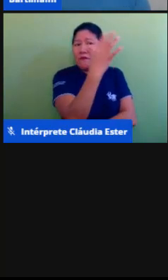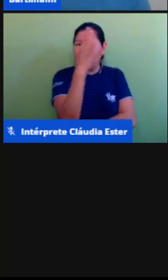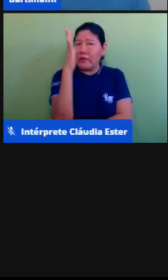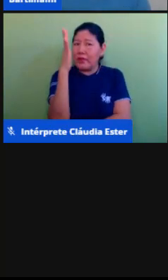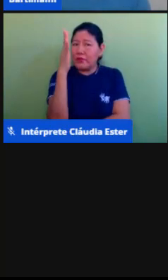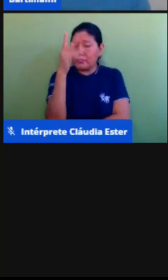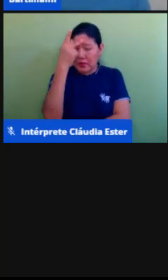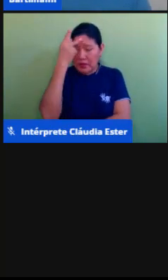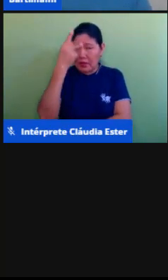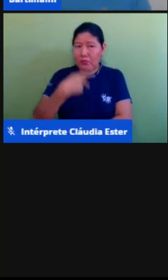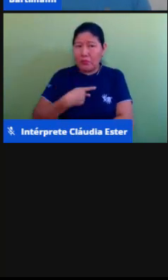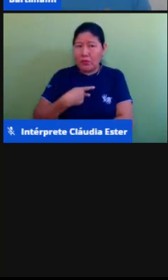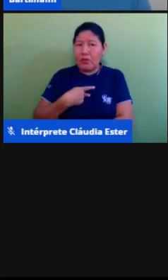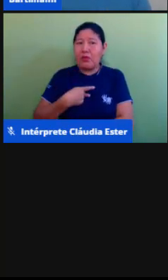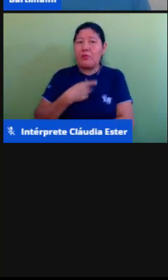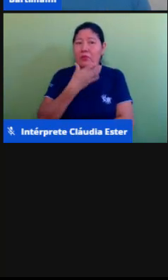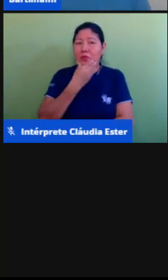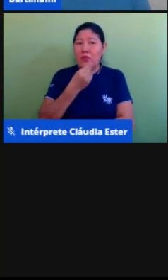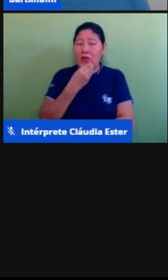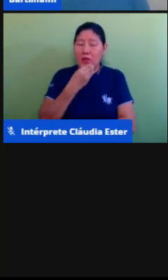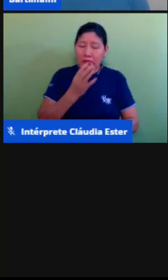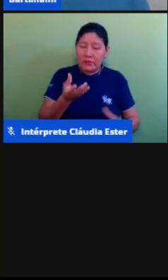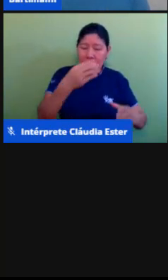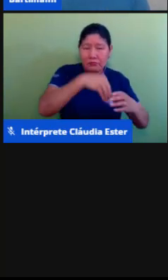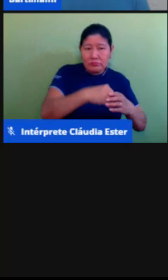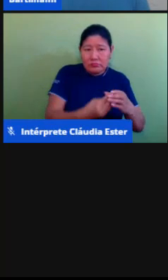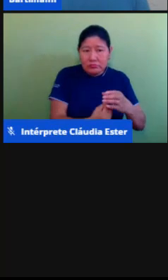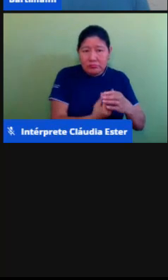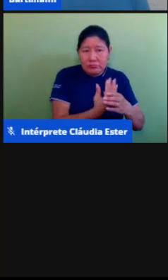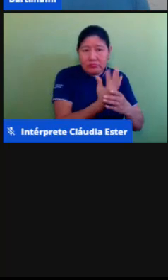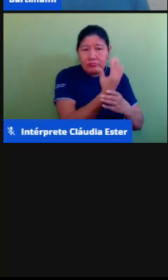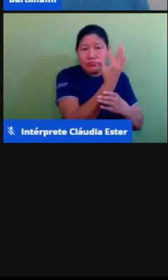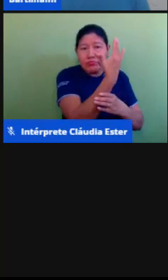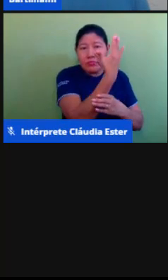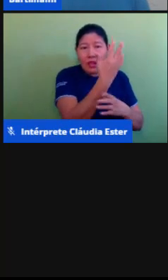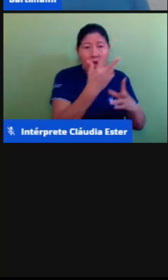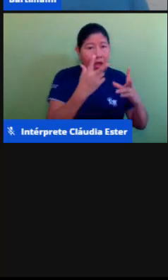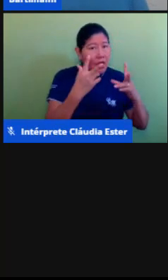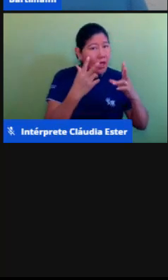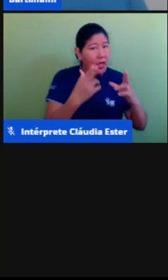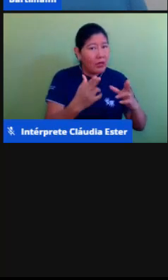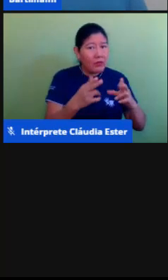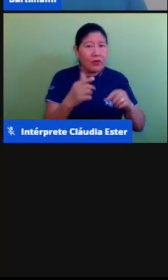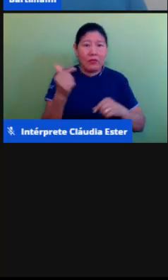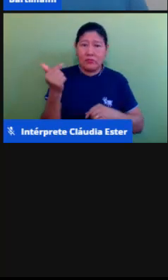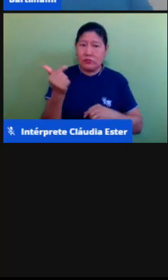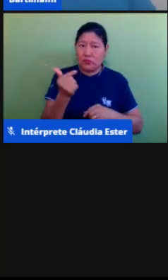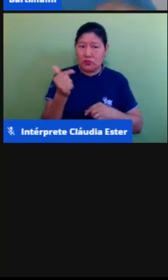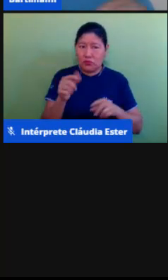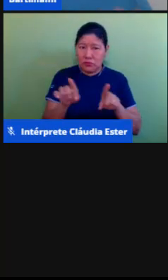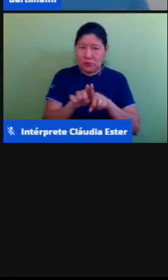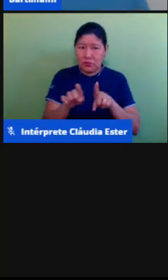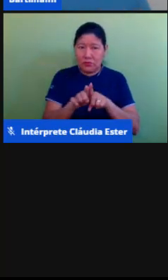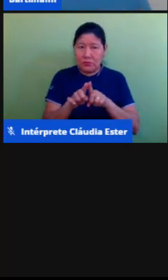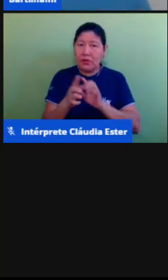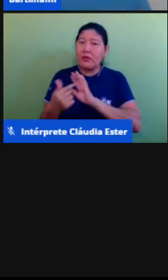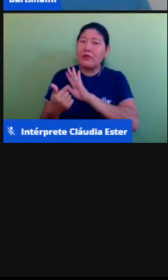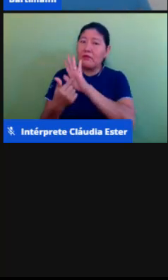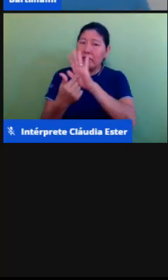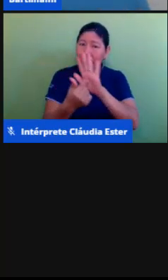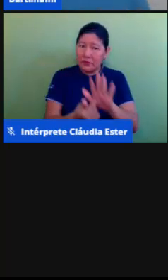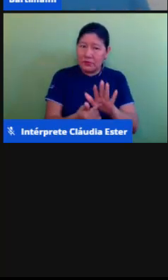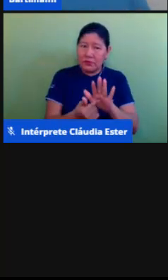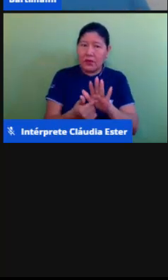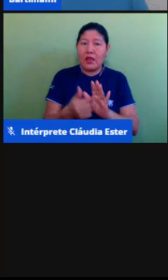da silvicultura. Dessa mesma forma, você vai ter para agropecuária, onde ele vai dividir o que é agricultura e o que é